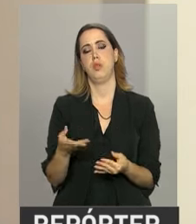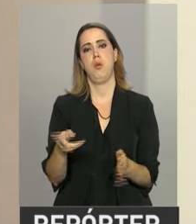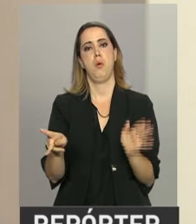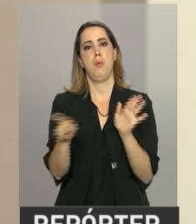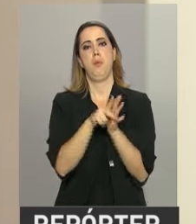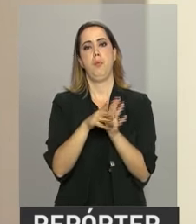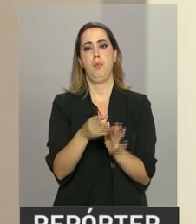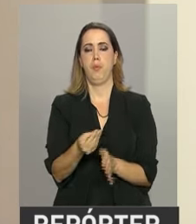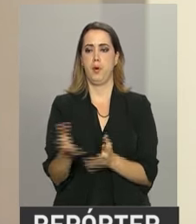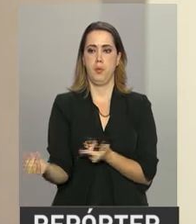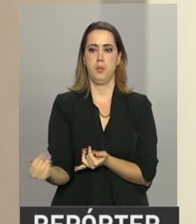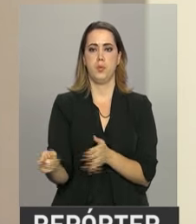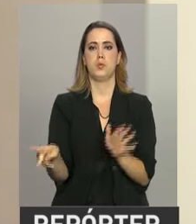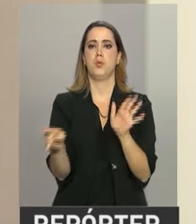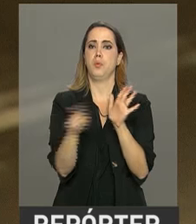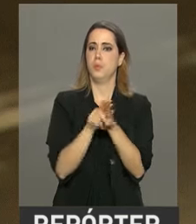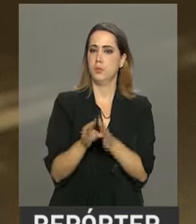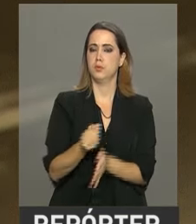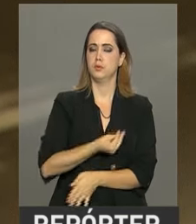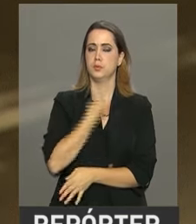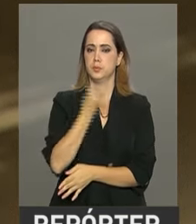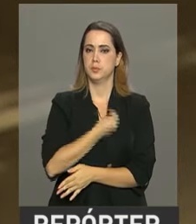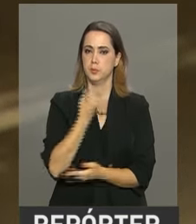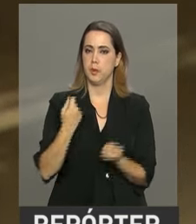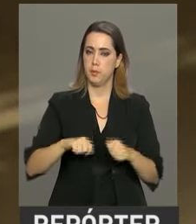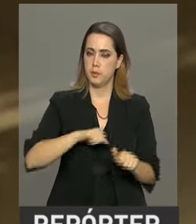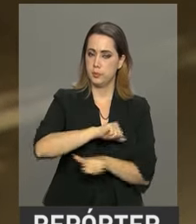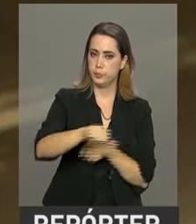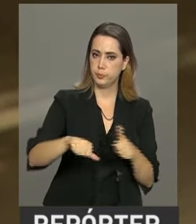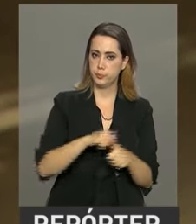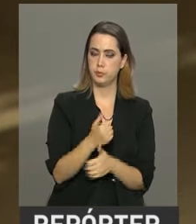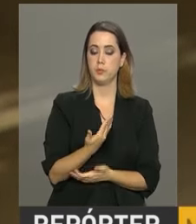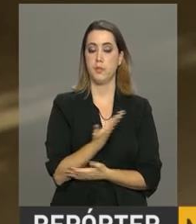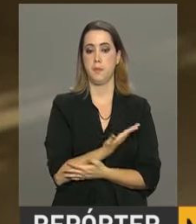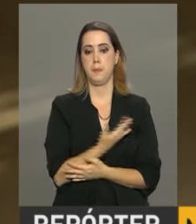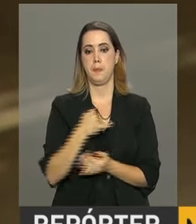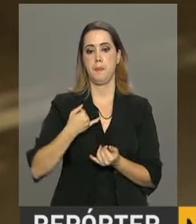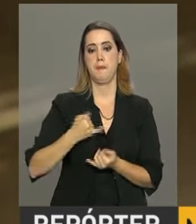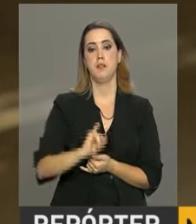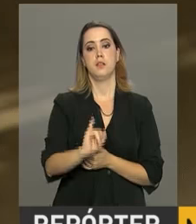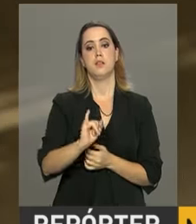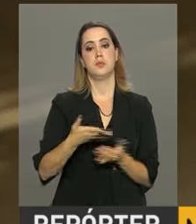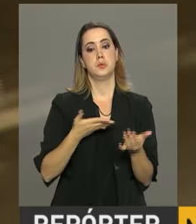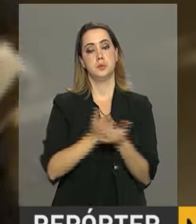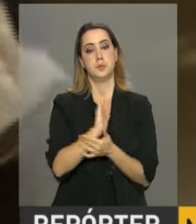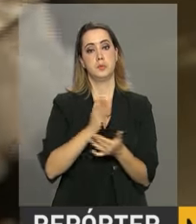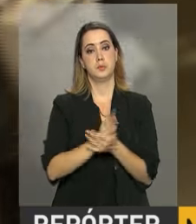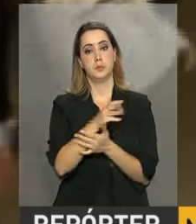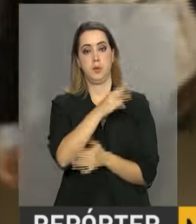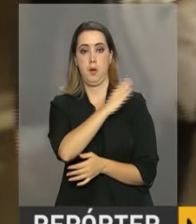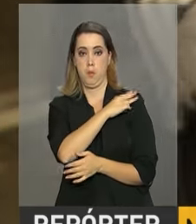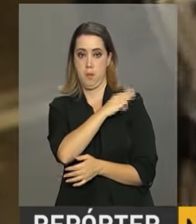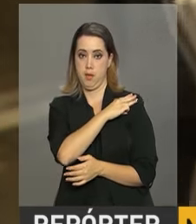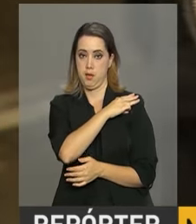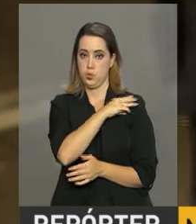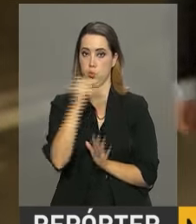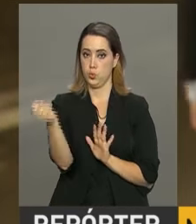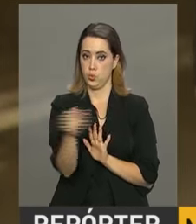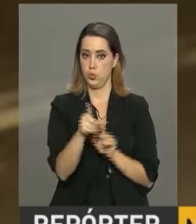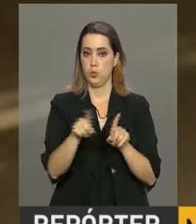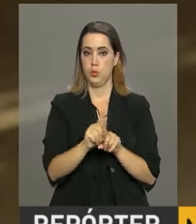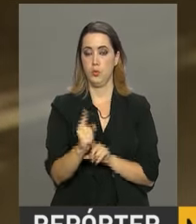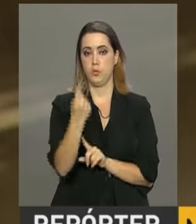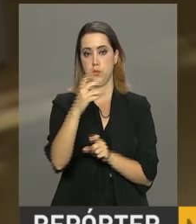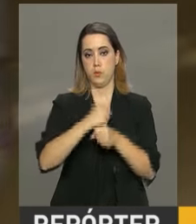própria vida. Então a gente tem que mudar isso. Se aprovadas, as mudanças do ensino médio serão obrigatórias um ano após a publicação